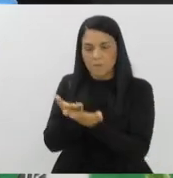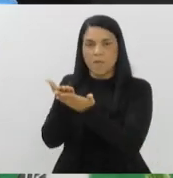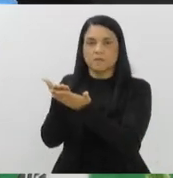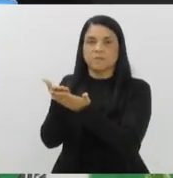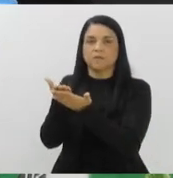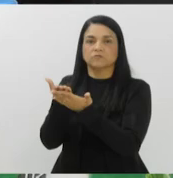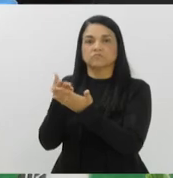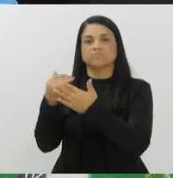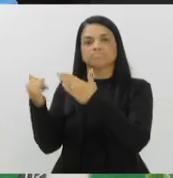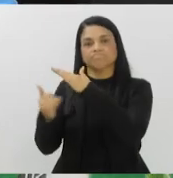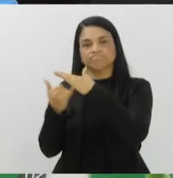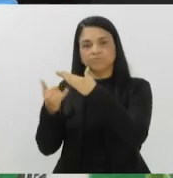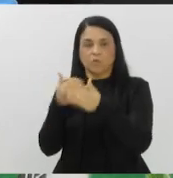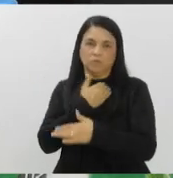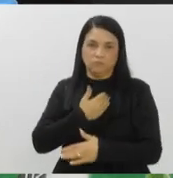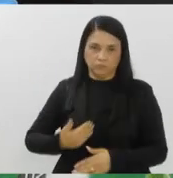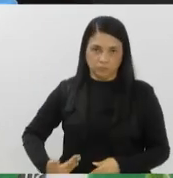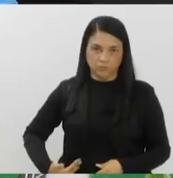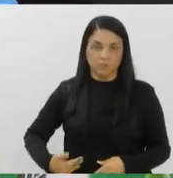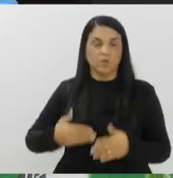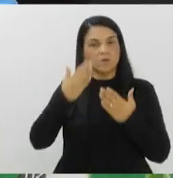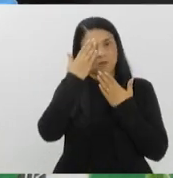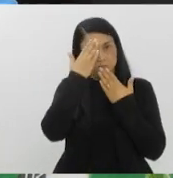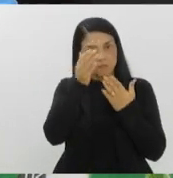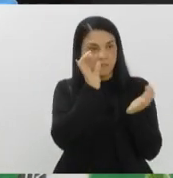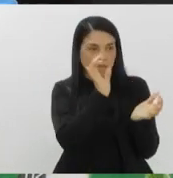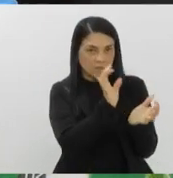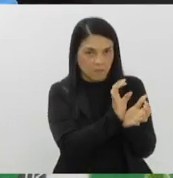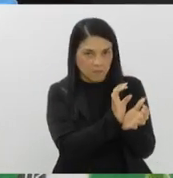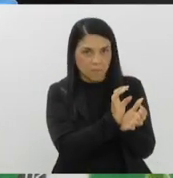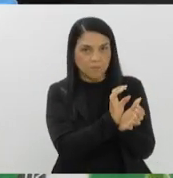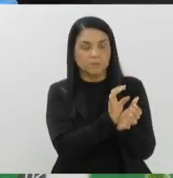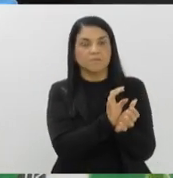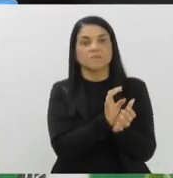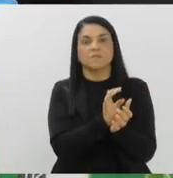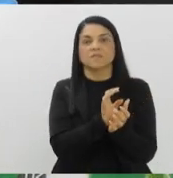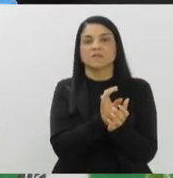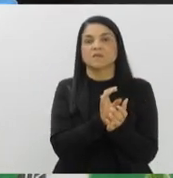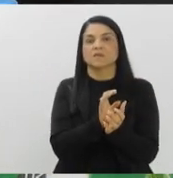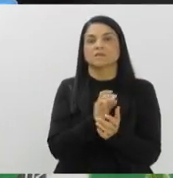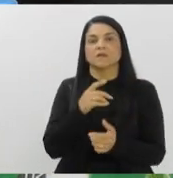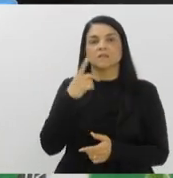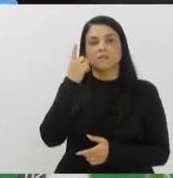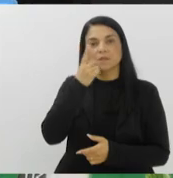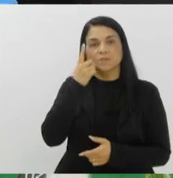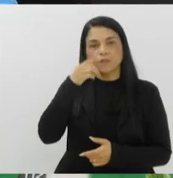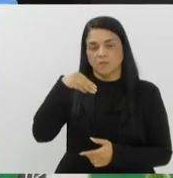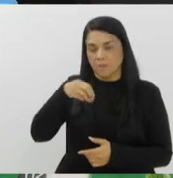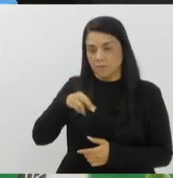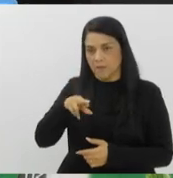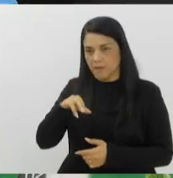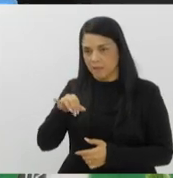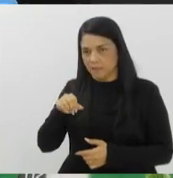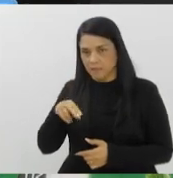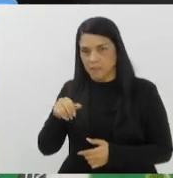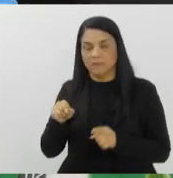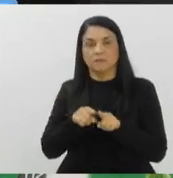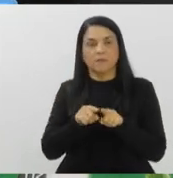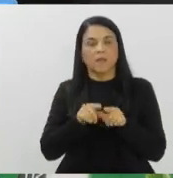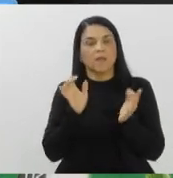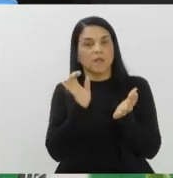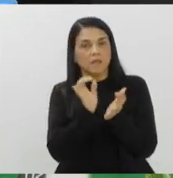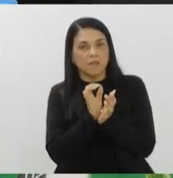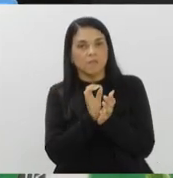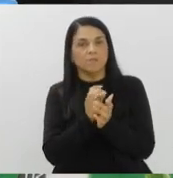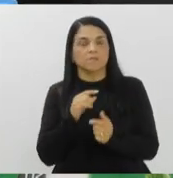E quero agradecer também a toda a nossa equipe, né, Marina? A equipe da deputada Marina, a equipe da nossa mandata, por fazerem